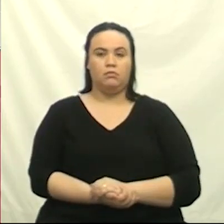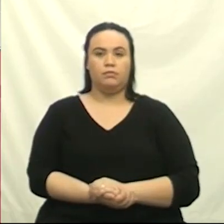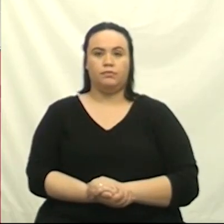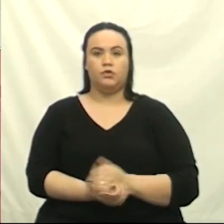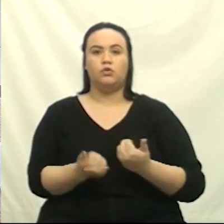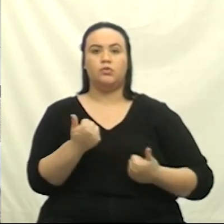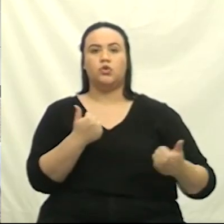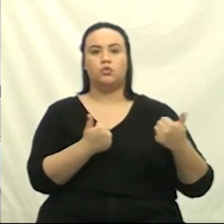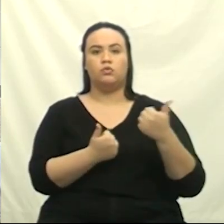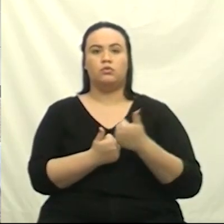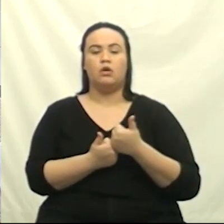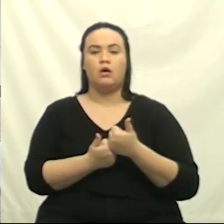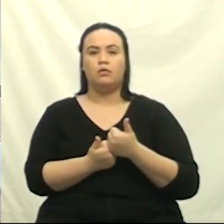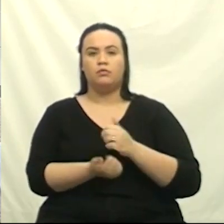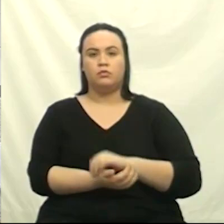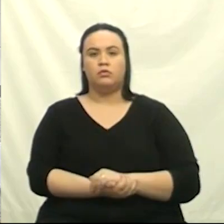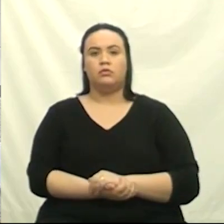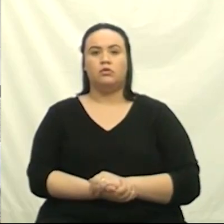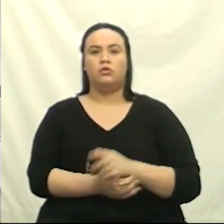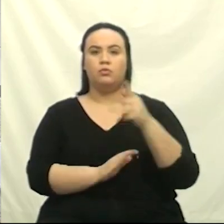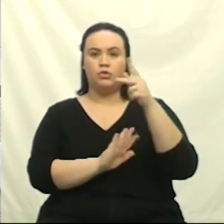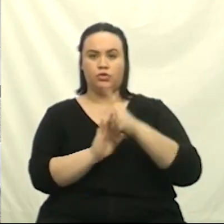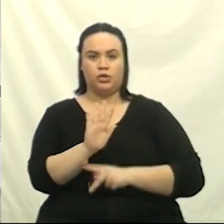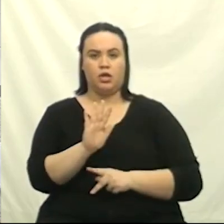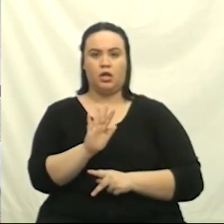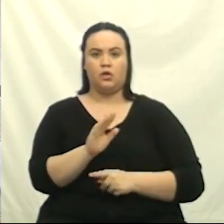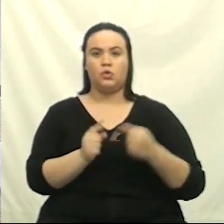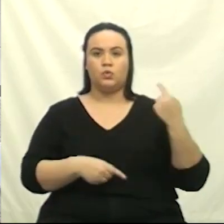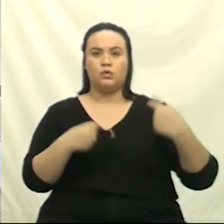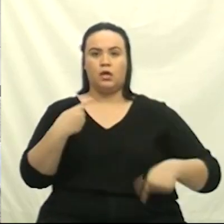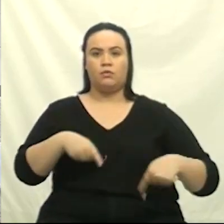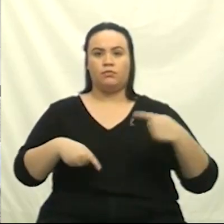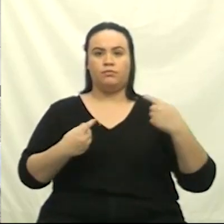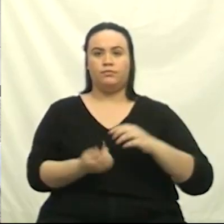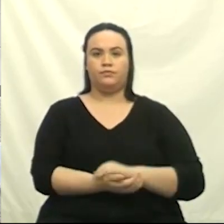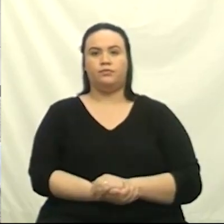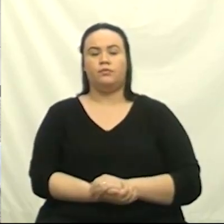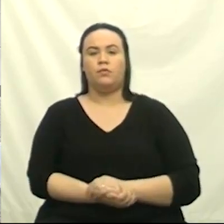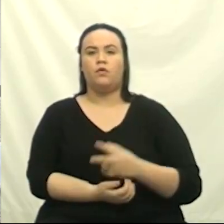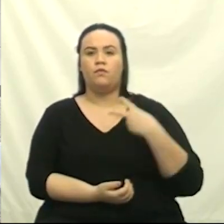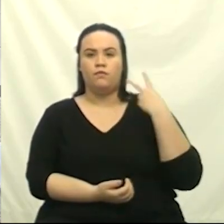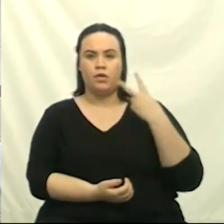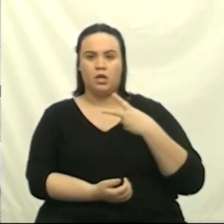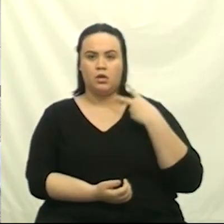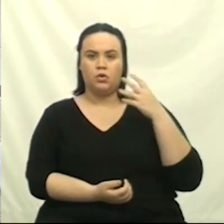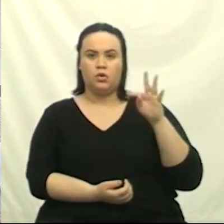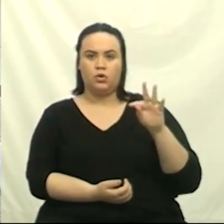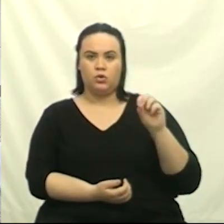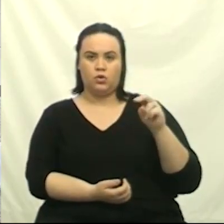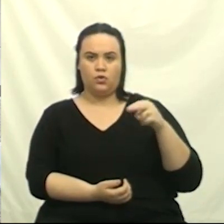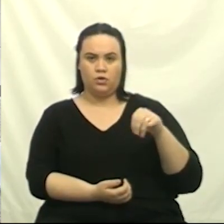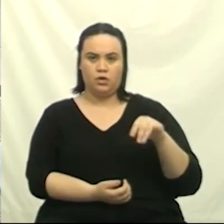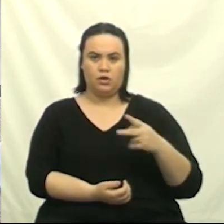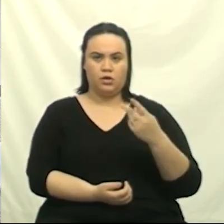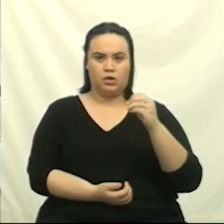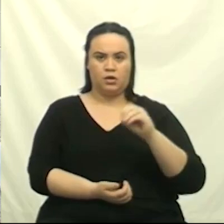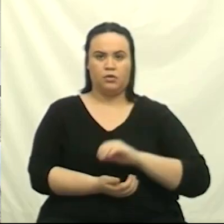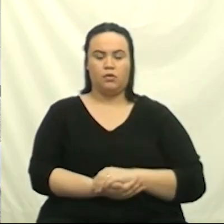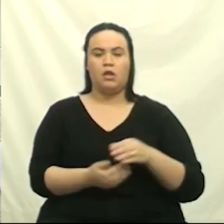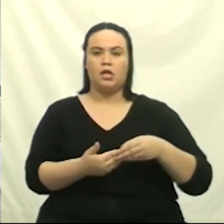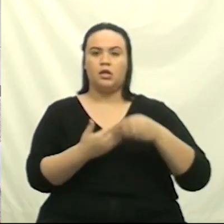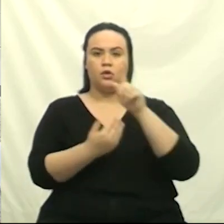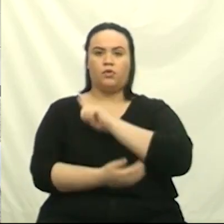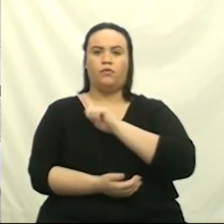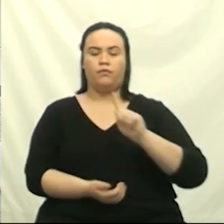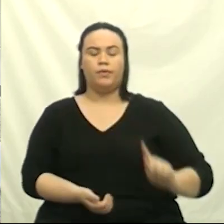substitutivo global do projeto continua em discussão com a palavra o vereador líder do governo